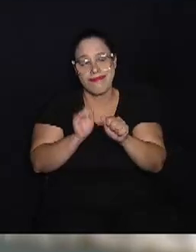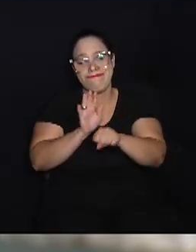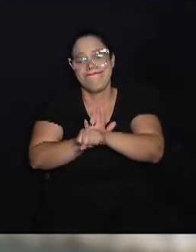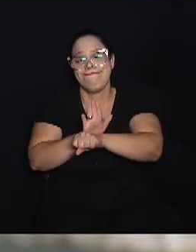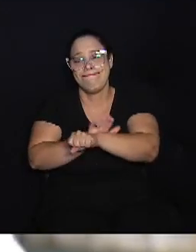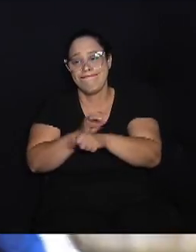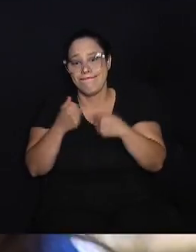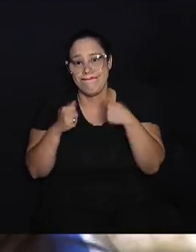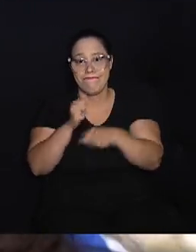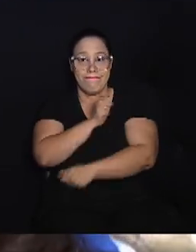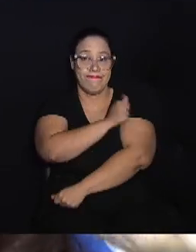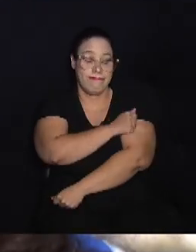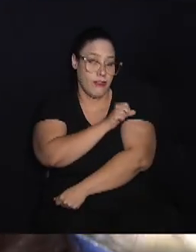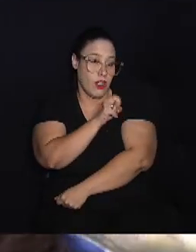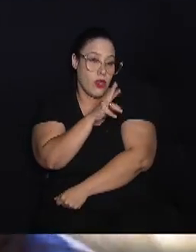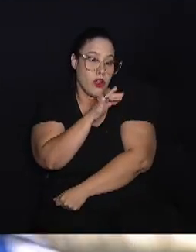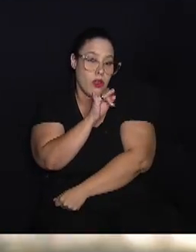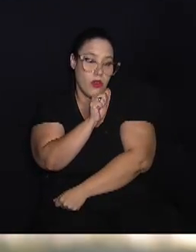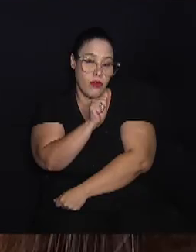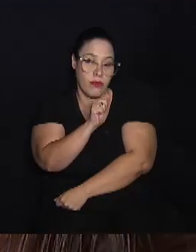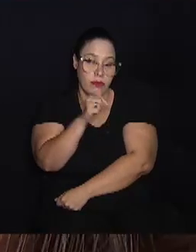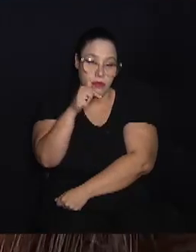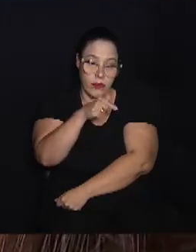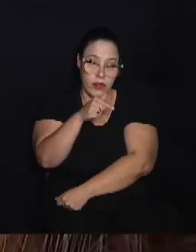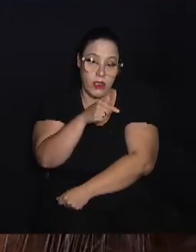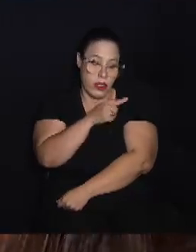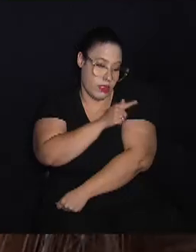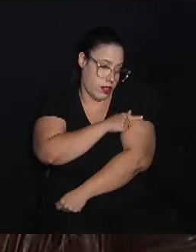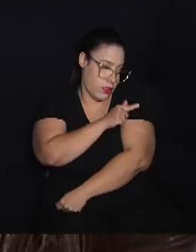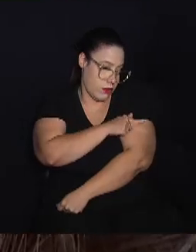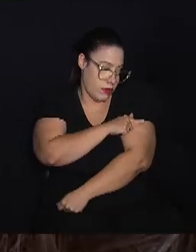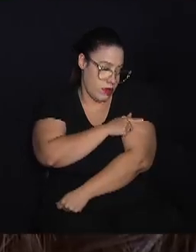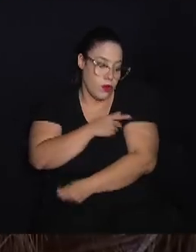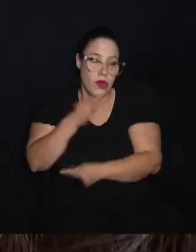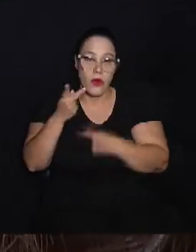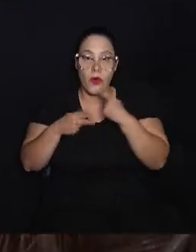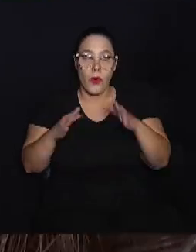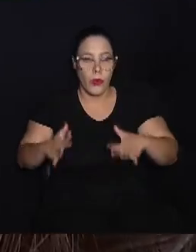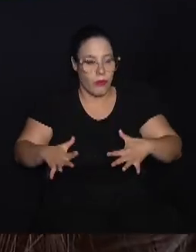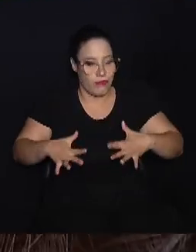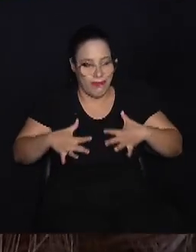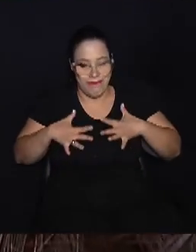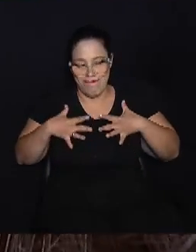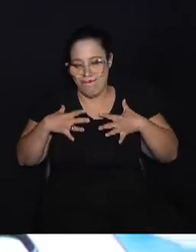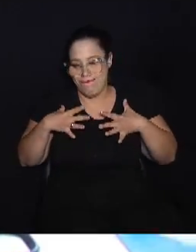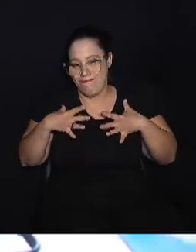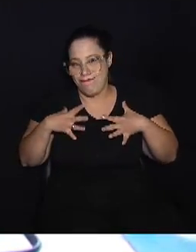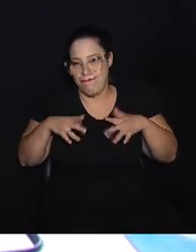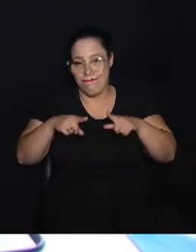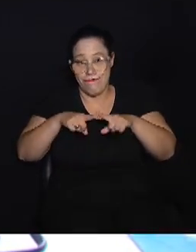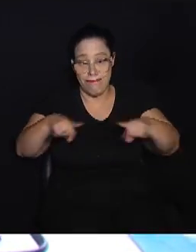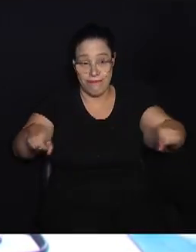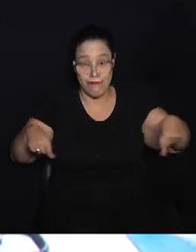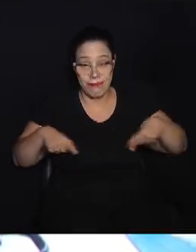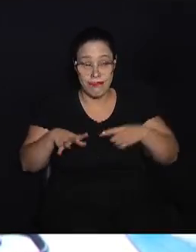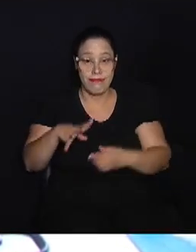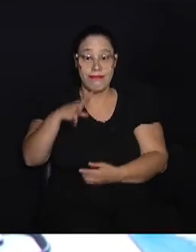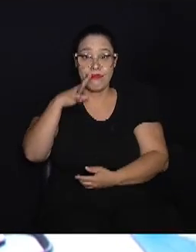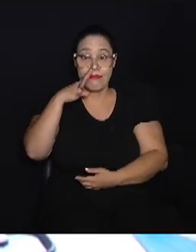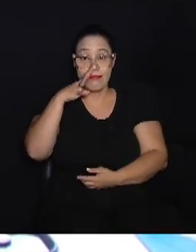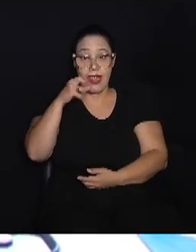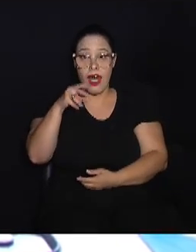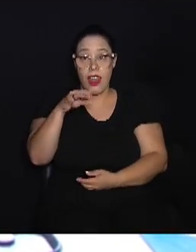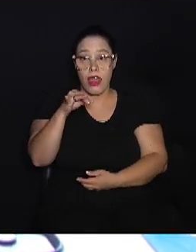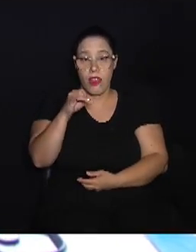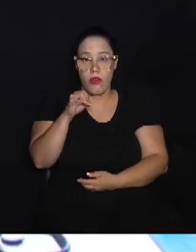né? A aluna Sofia Akemi, do sétimo ano do Fundamental, conta com orgulho como foi montar uma maquete inspirada no aterro